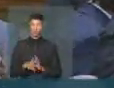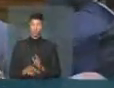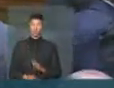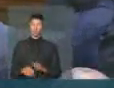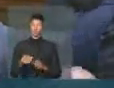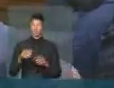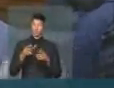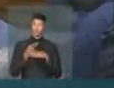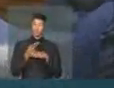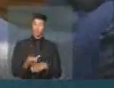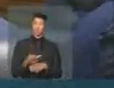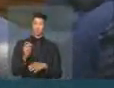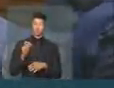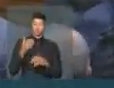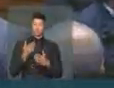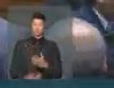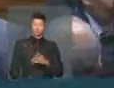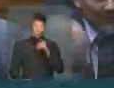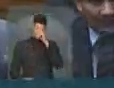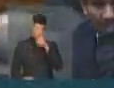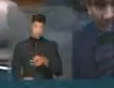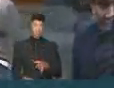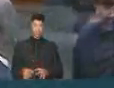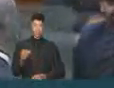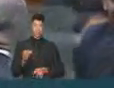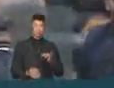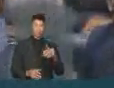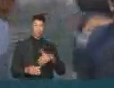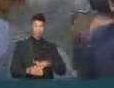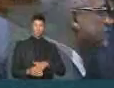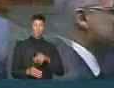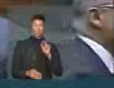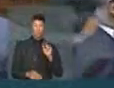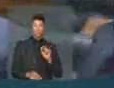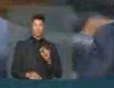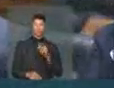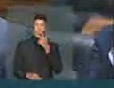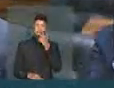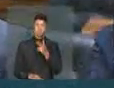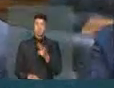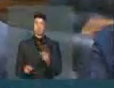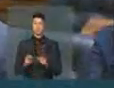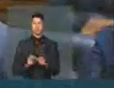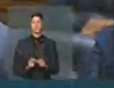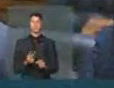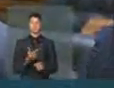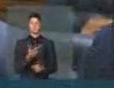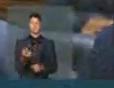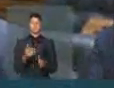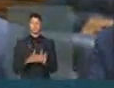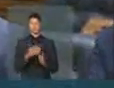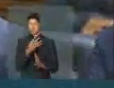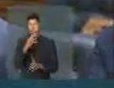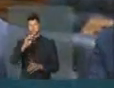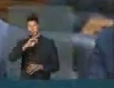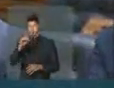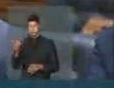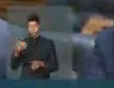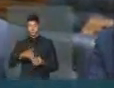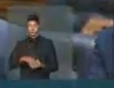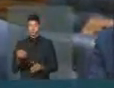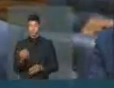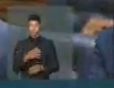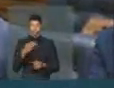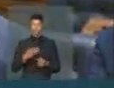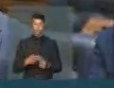for cassado, que perdeu seu mandato na Justiça Eleitoral, que se haja entre 20 a 40 dias uma nova eleição